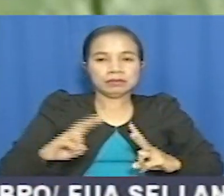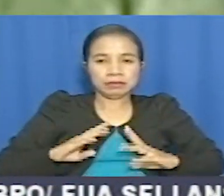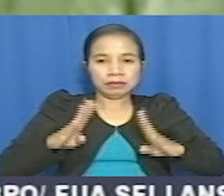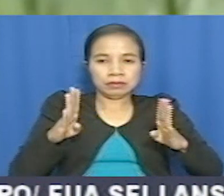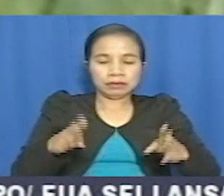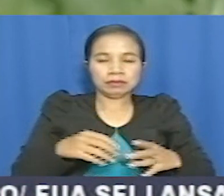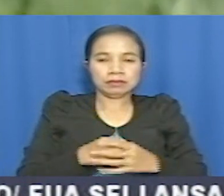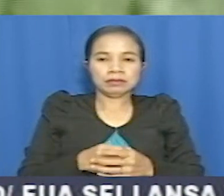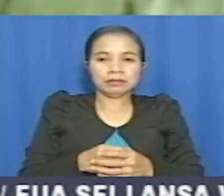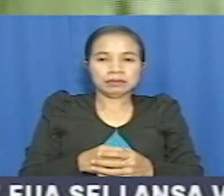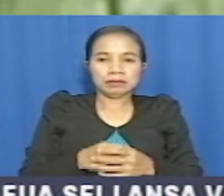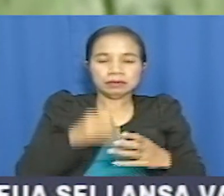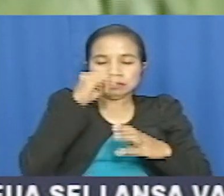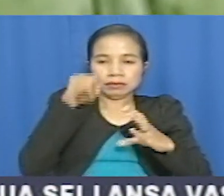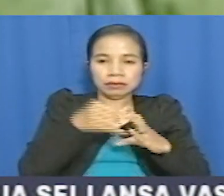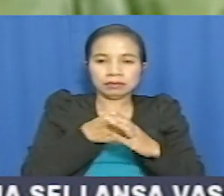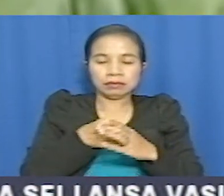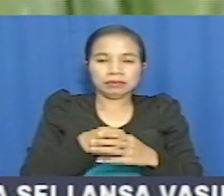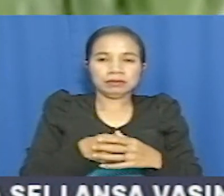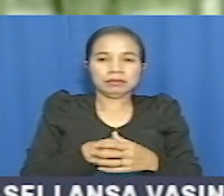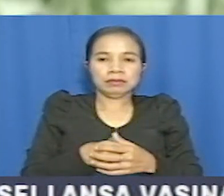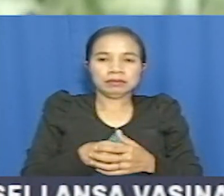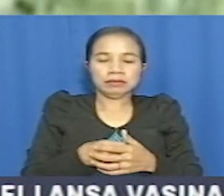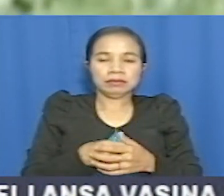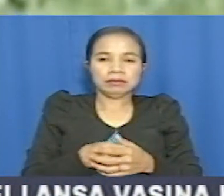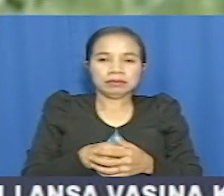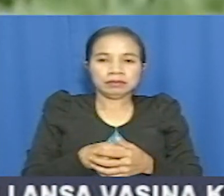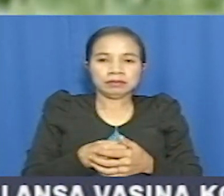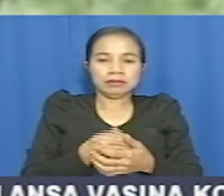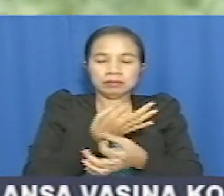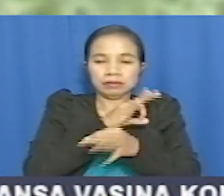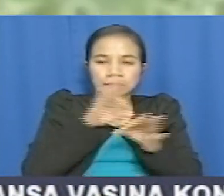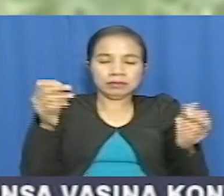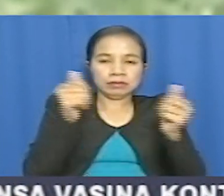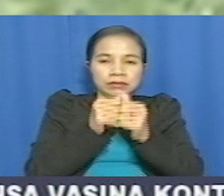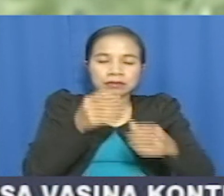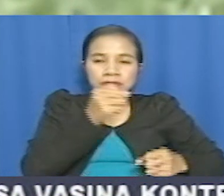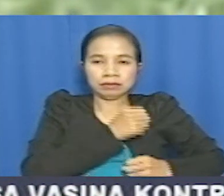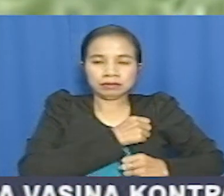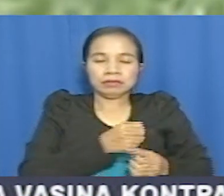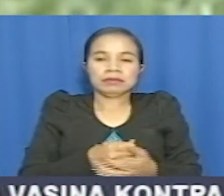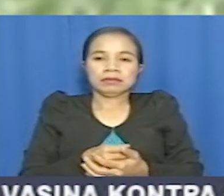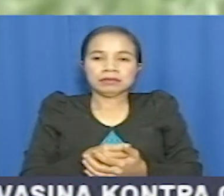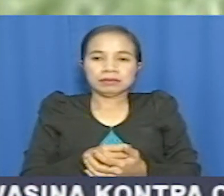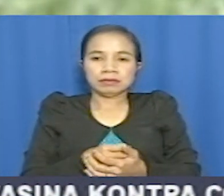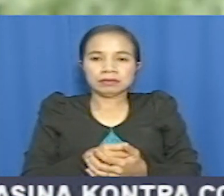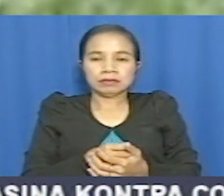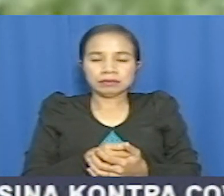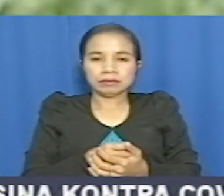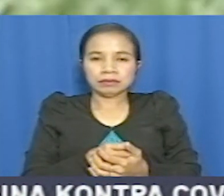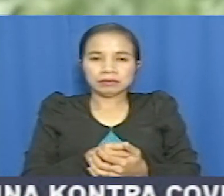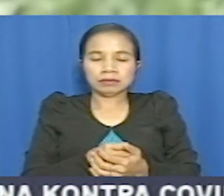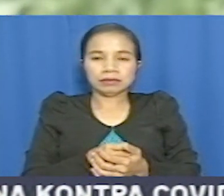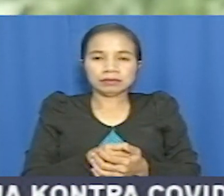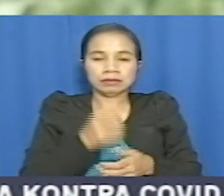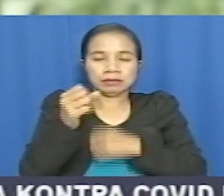Saudoso enquadra-an ho voluntário, amuto com Força Armadas Libertação. Iha